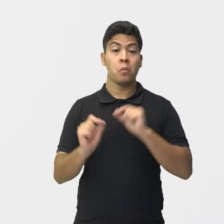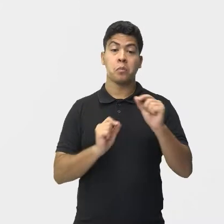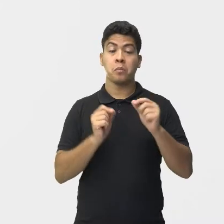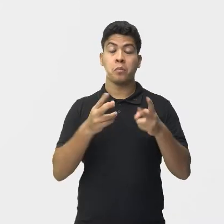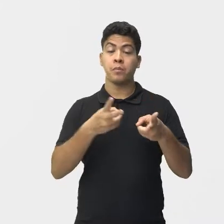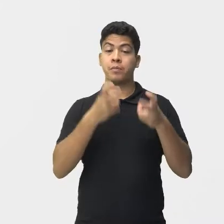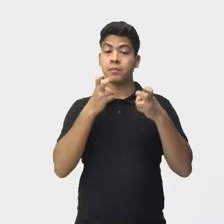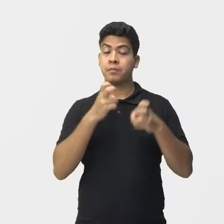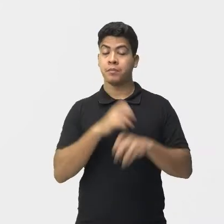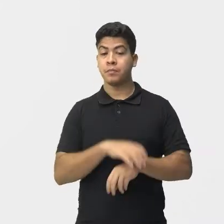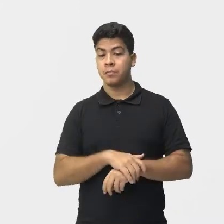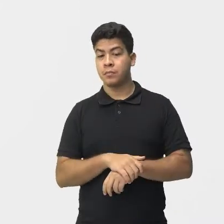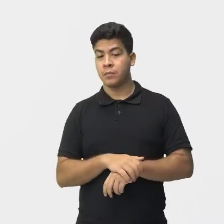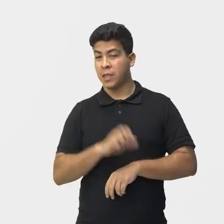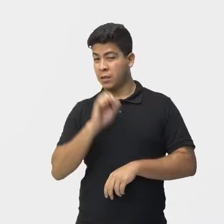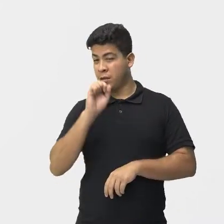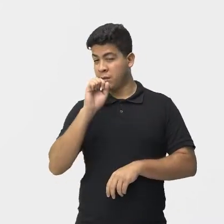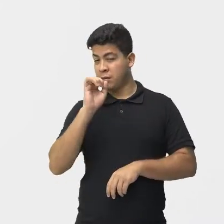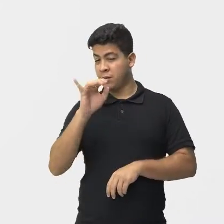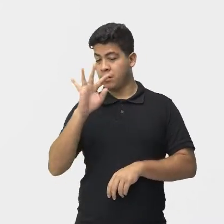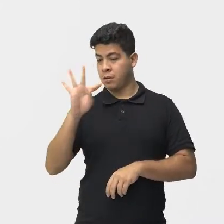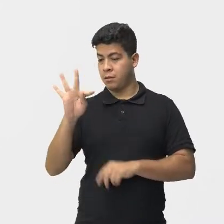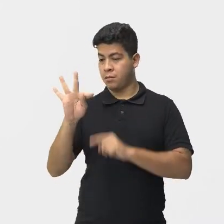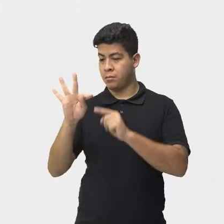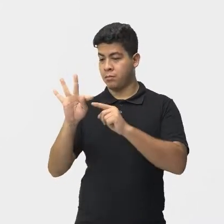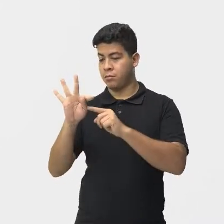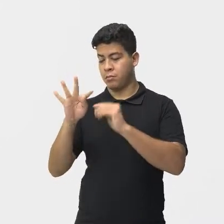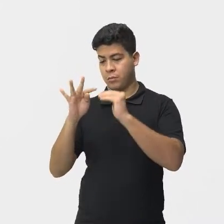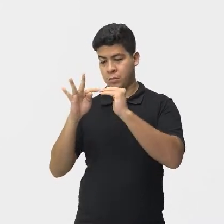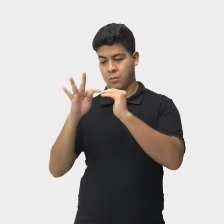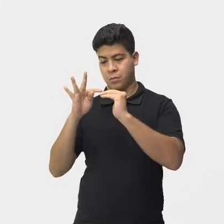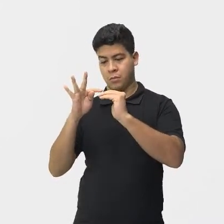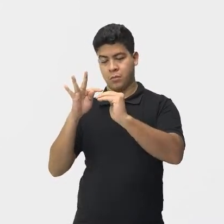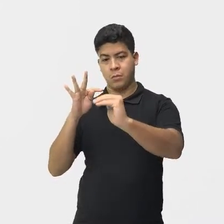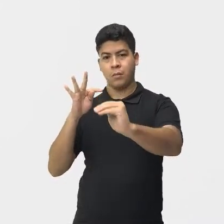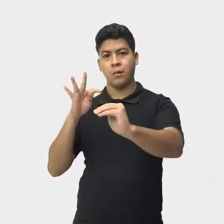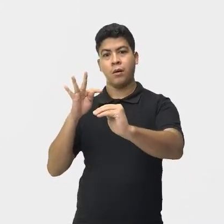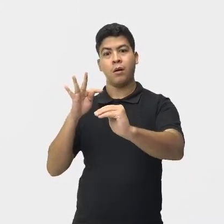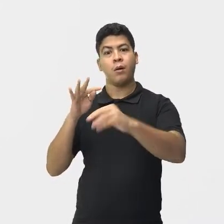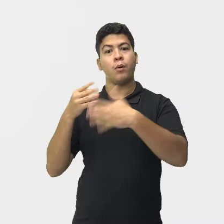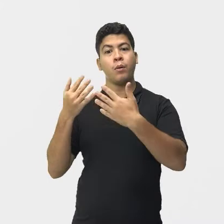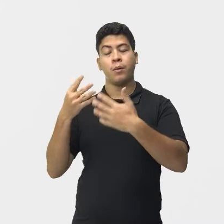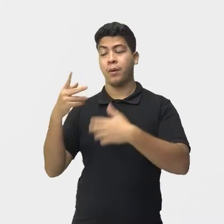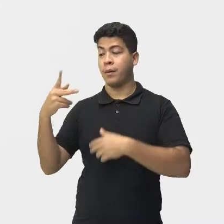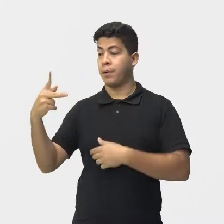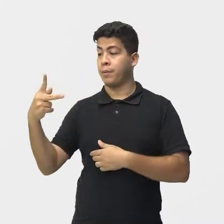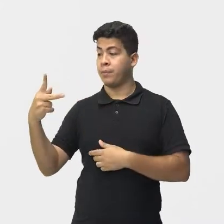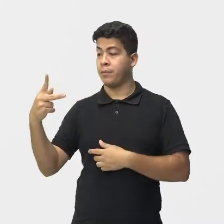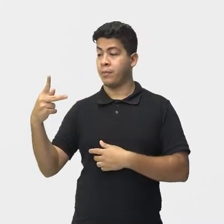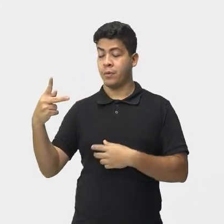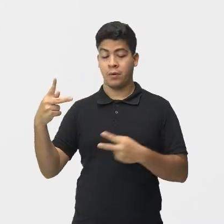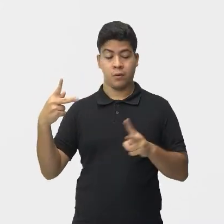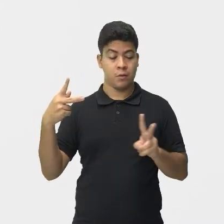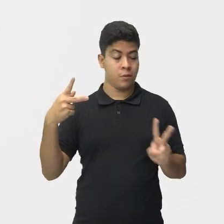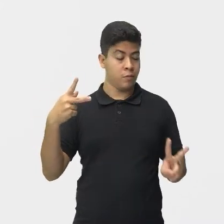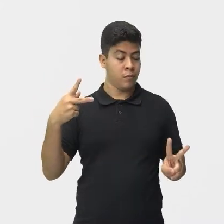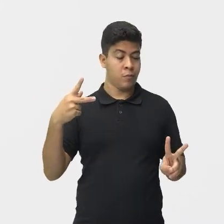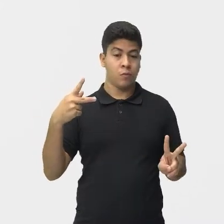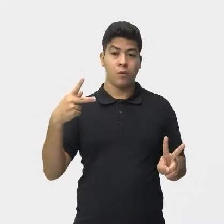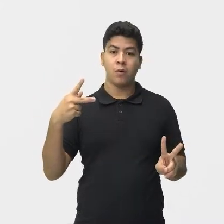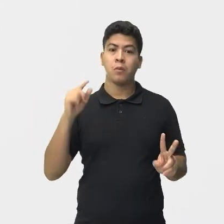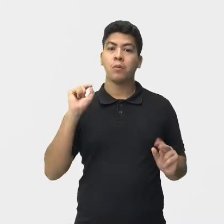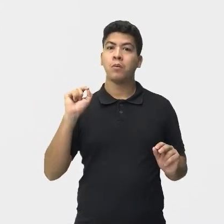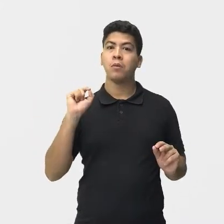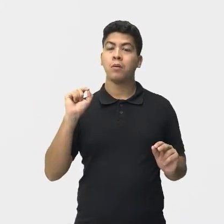vê que se a temperatura permanecer constante, pressão e volume são inversamente